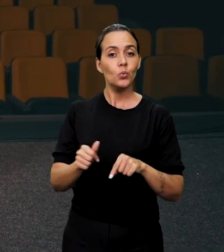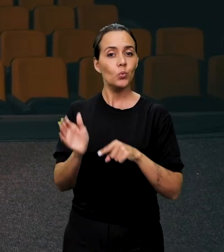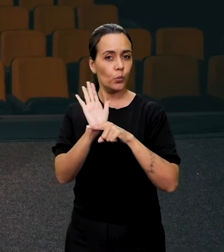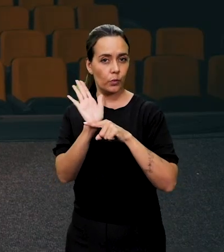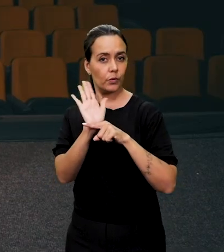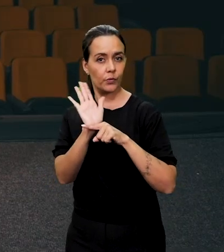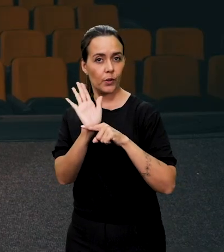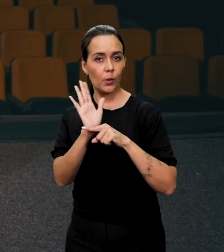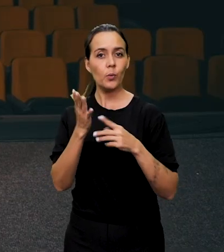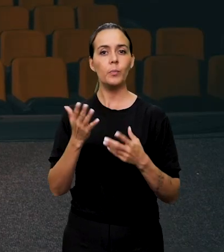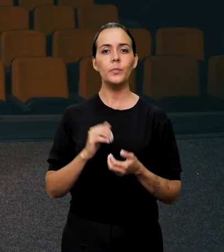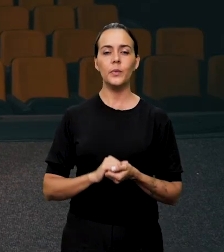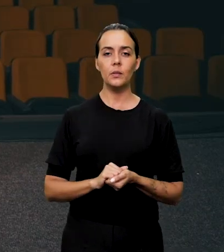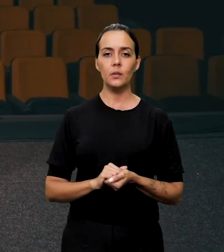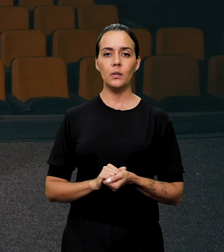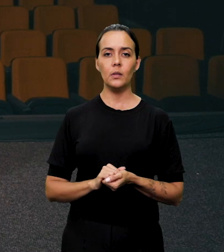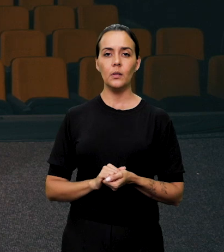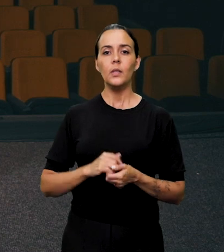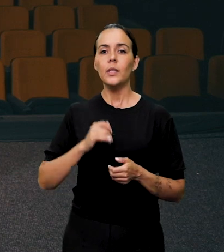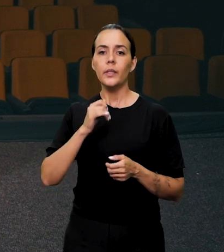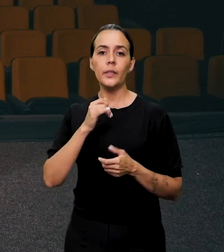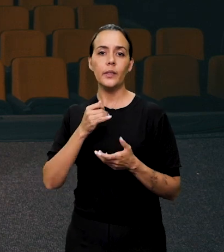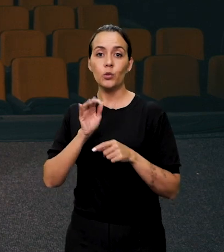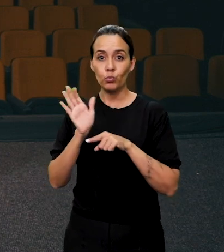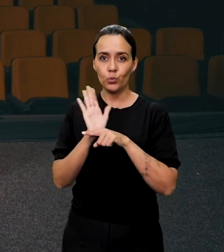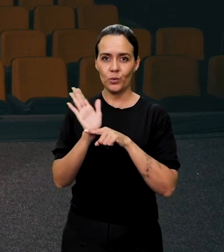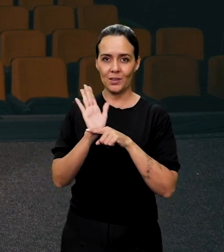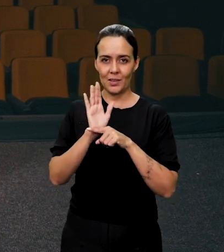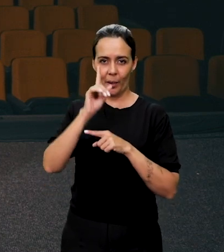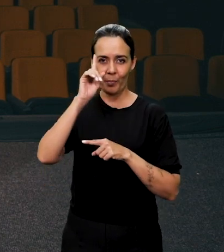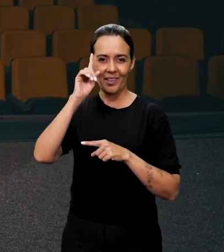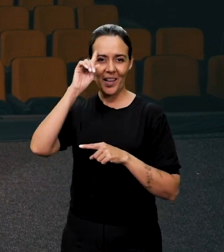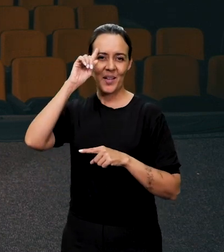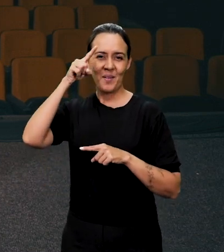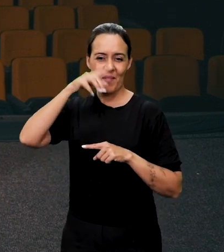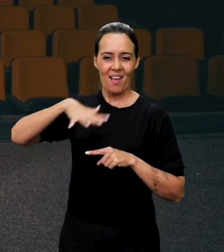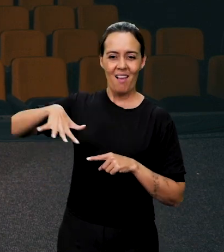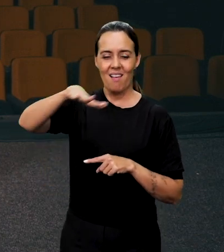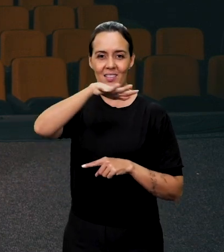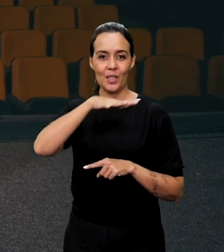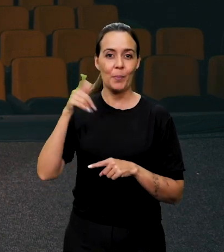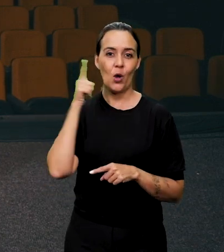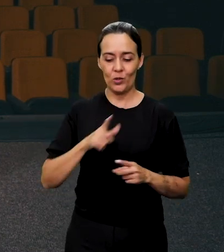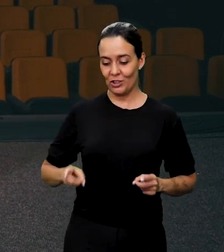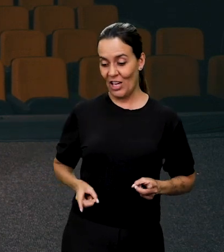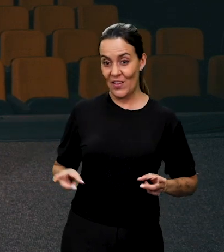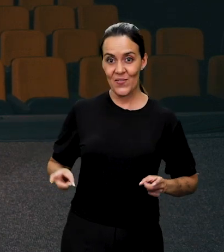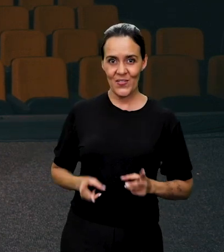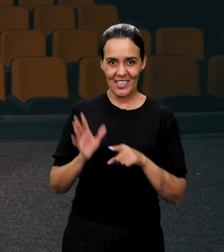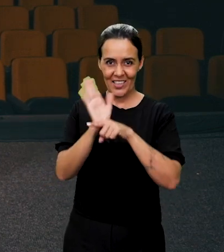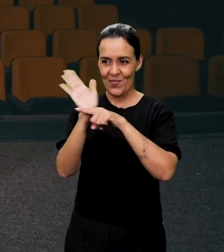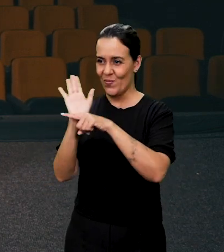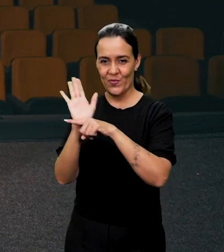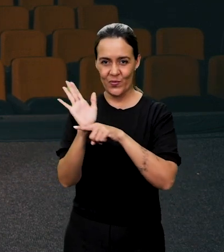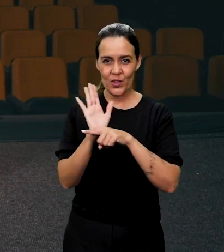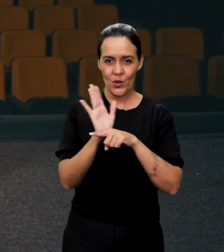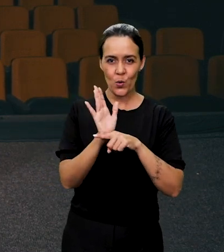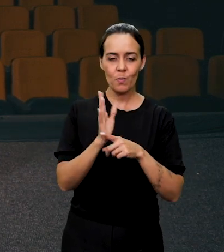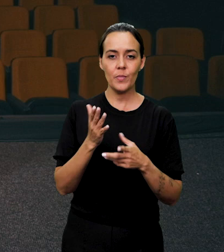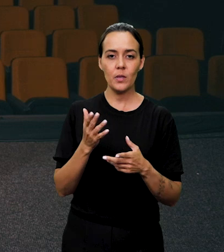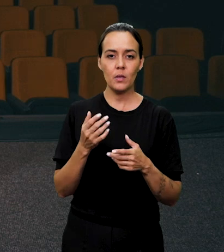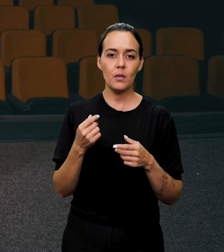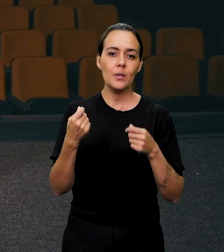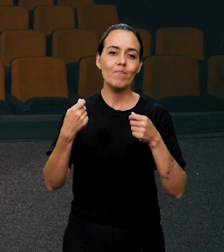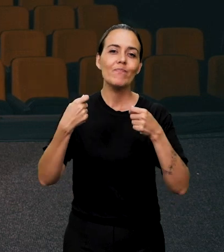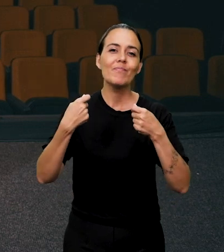filmes, né, do mainstream, né, do cinema dominante, que para fazer grandes bilheterias, você não pode ter